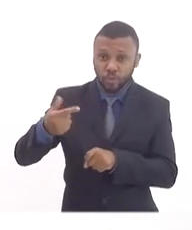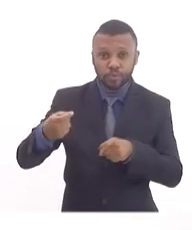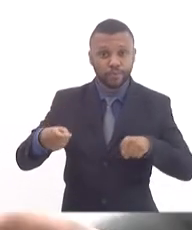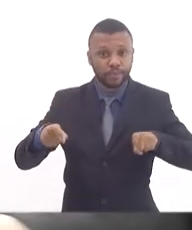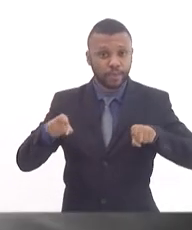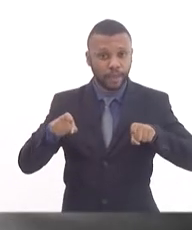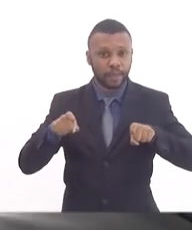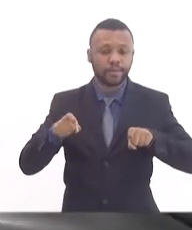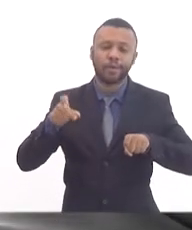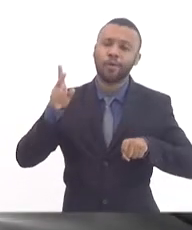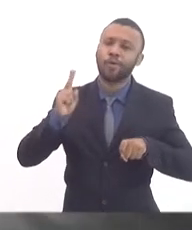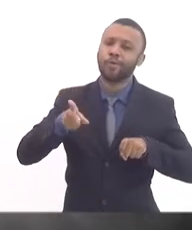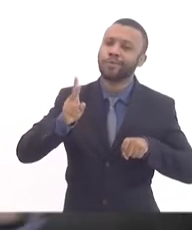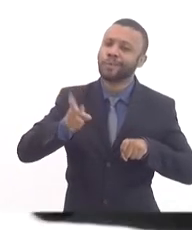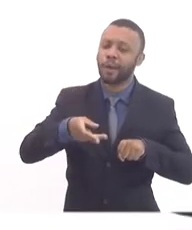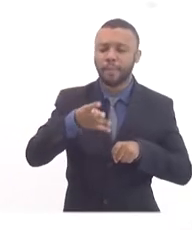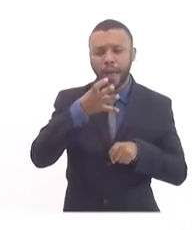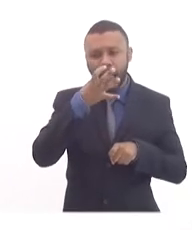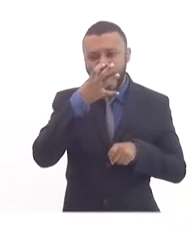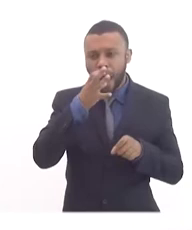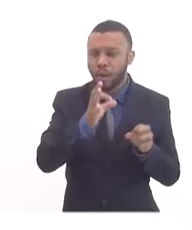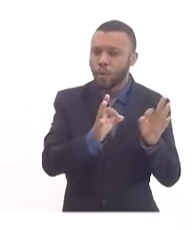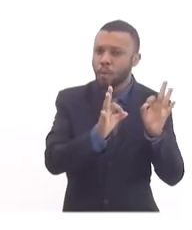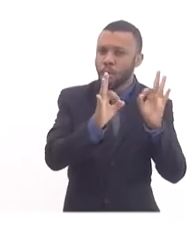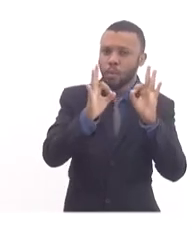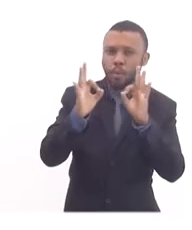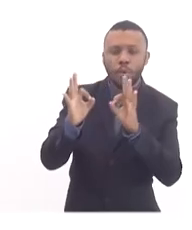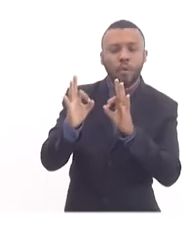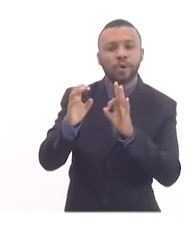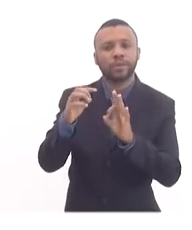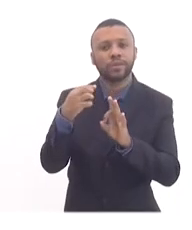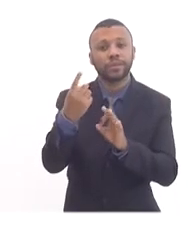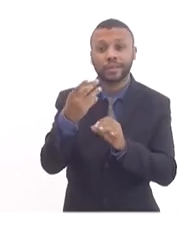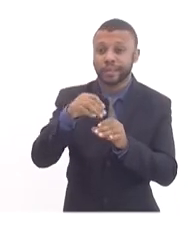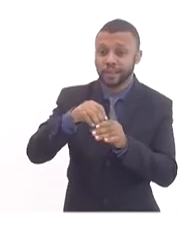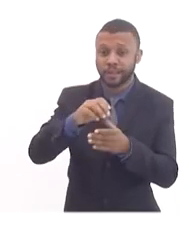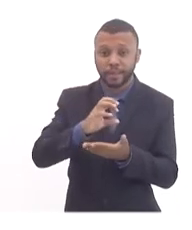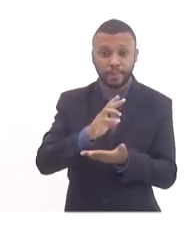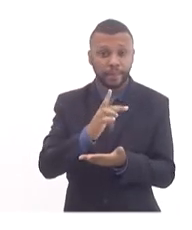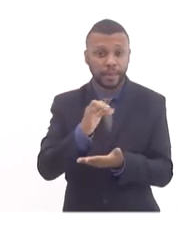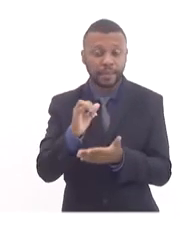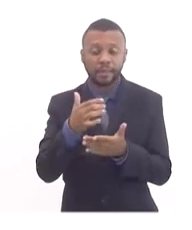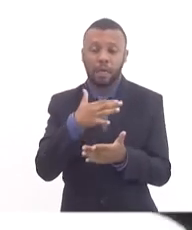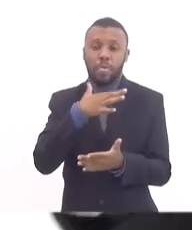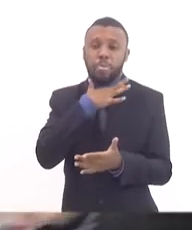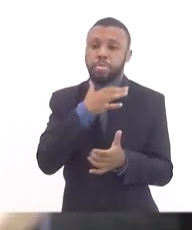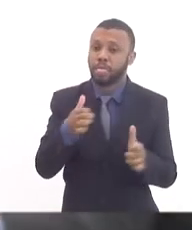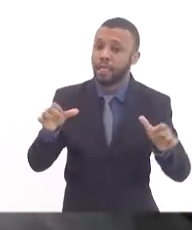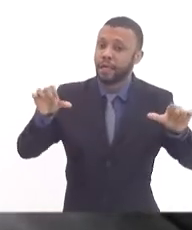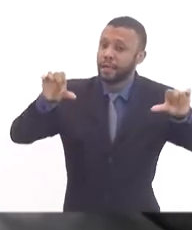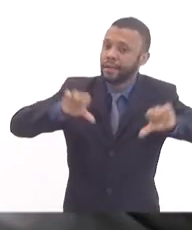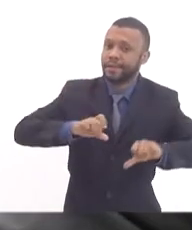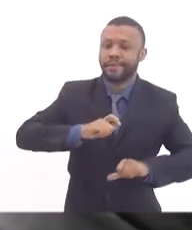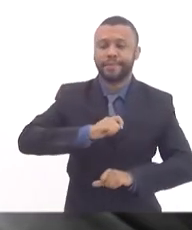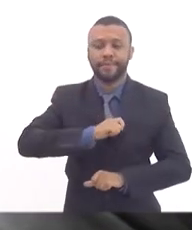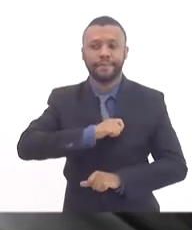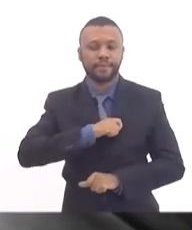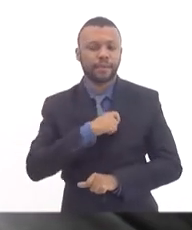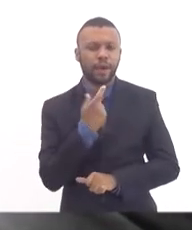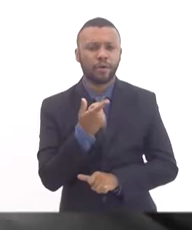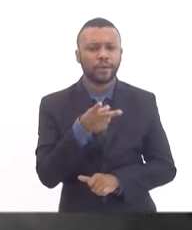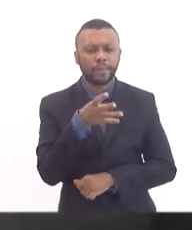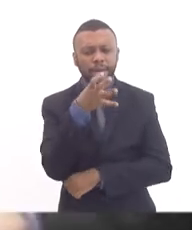aqui sobretudo na nossa CPI da crise fiscal sempre assistir aqui uma